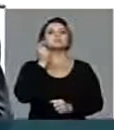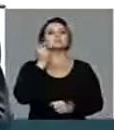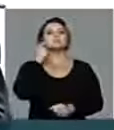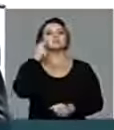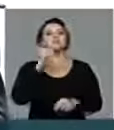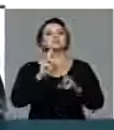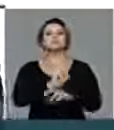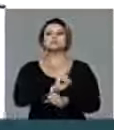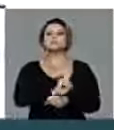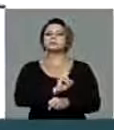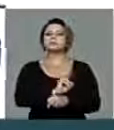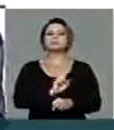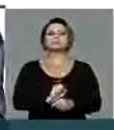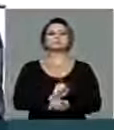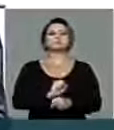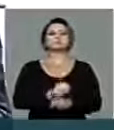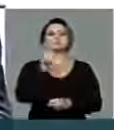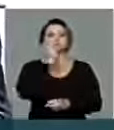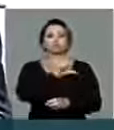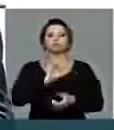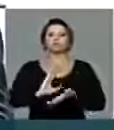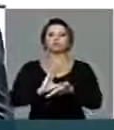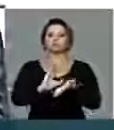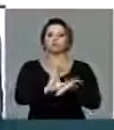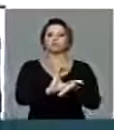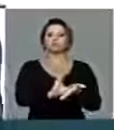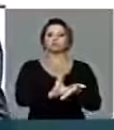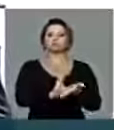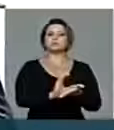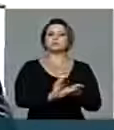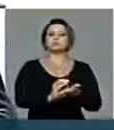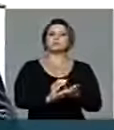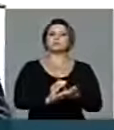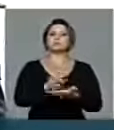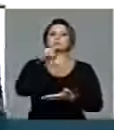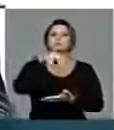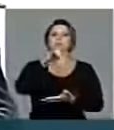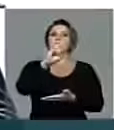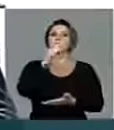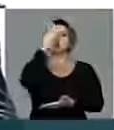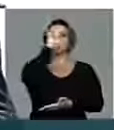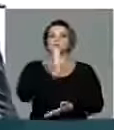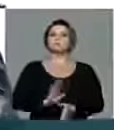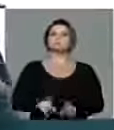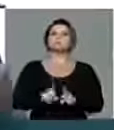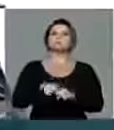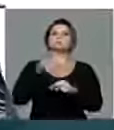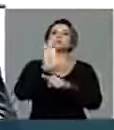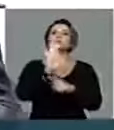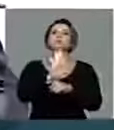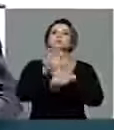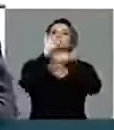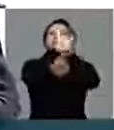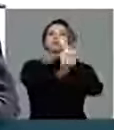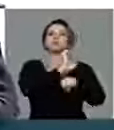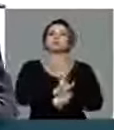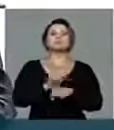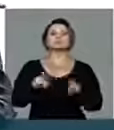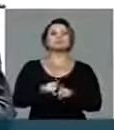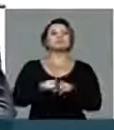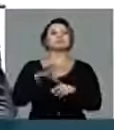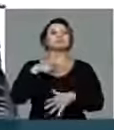essas dotações sejam repassadas pela União a exatamente esses municípios no estado de Vossa Excelência e no meu